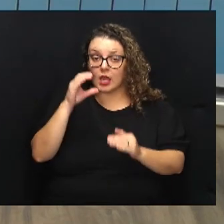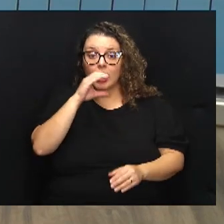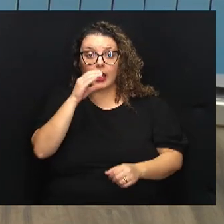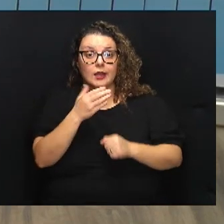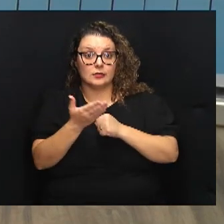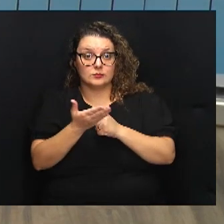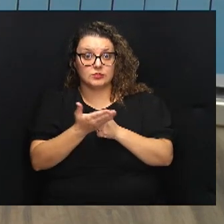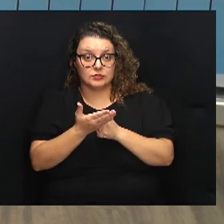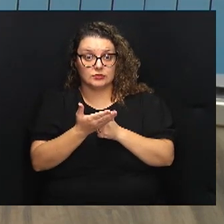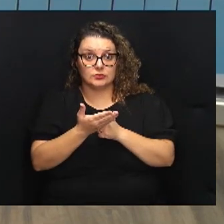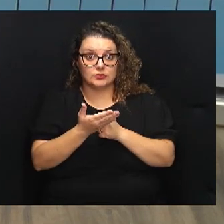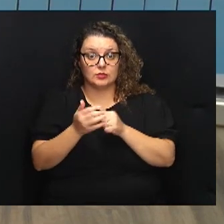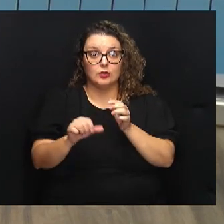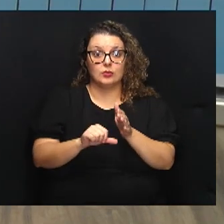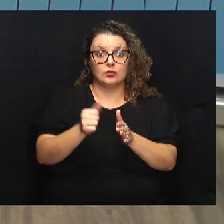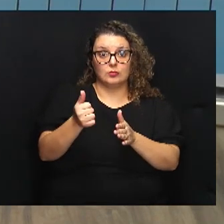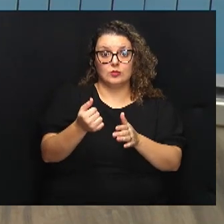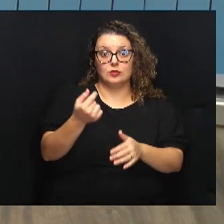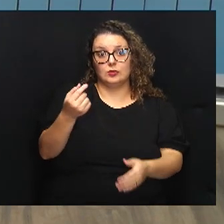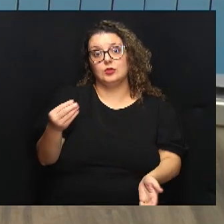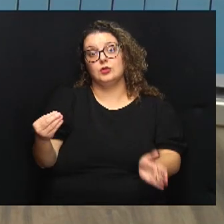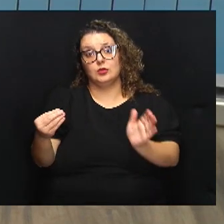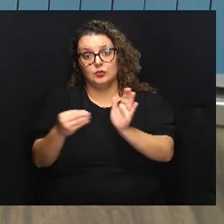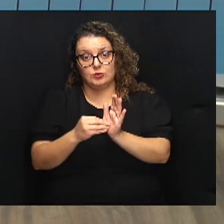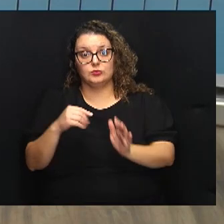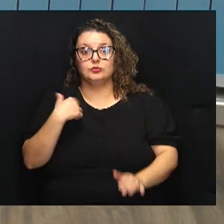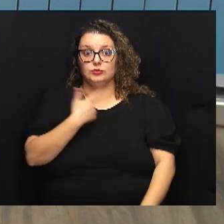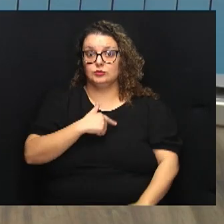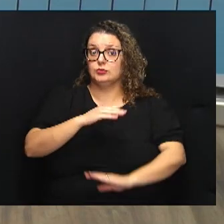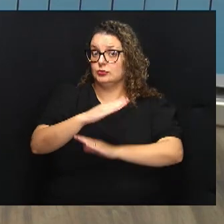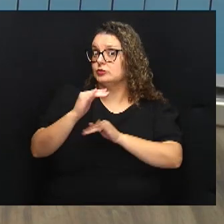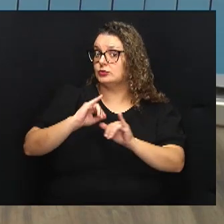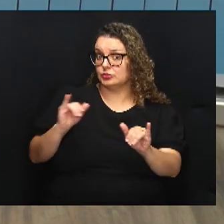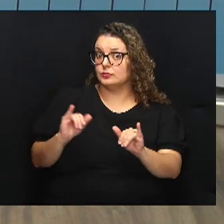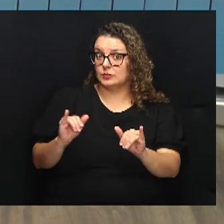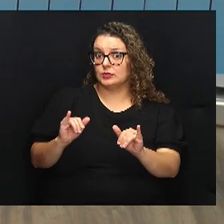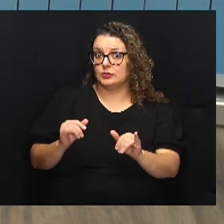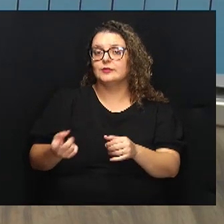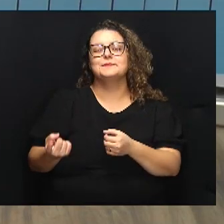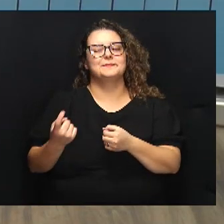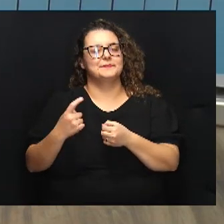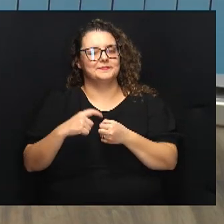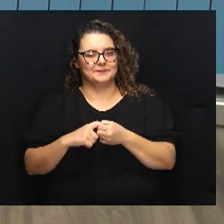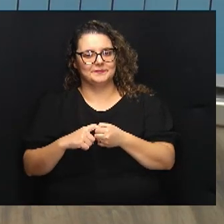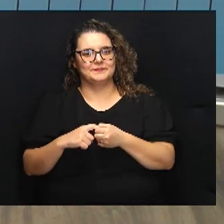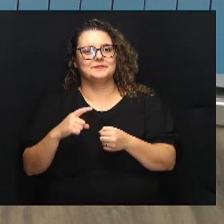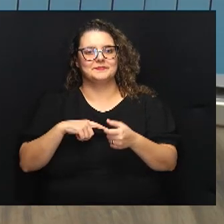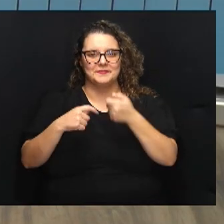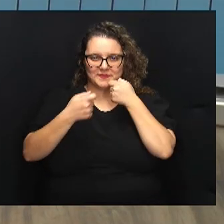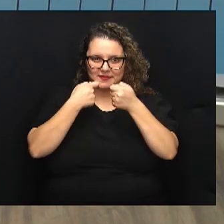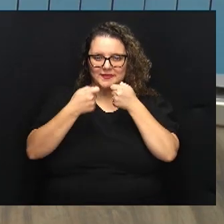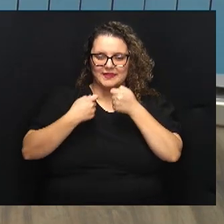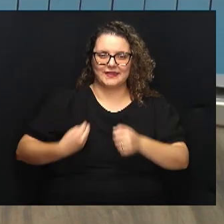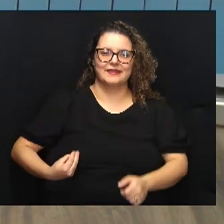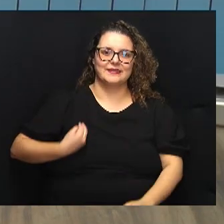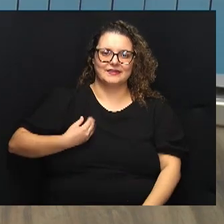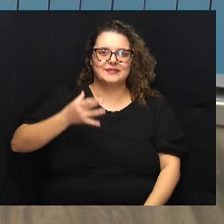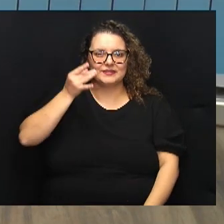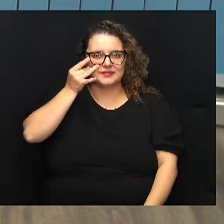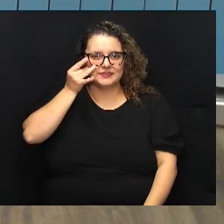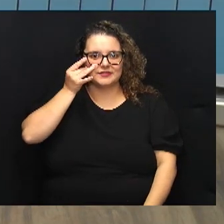rápido intervalo, o primeiro e último aqui no Jornal Câmara Notícia. E na volta tem entrevista ao vivo com